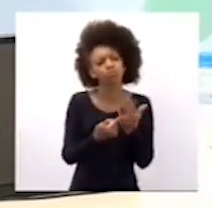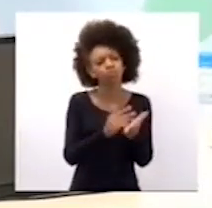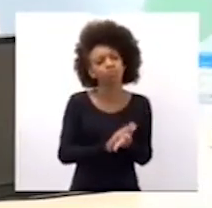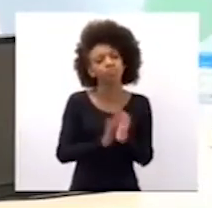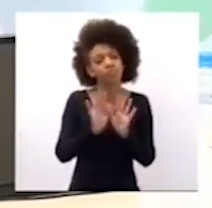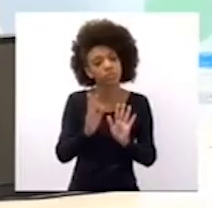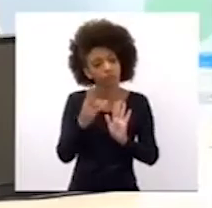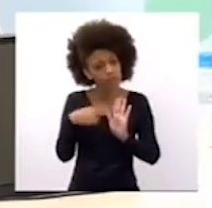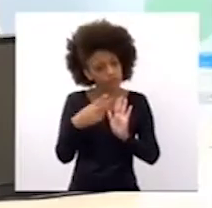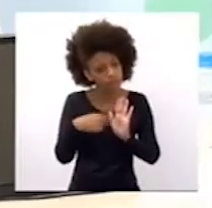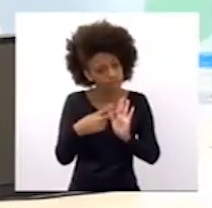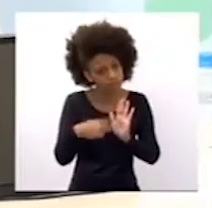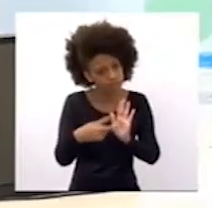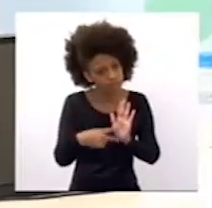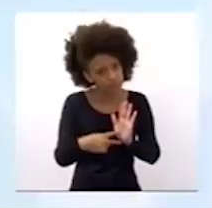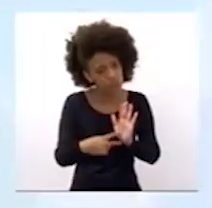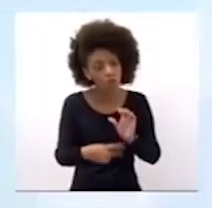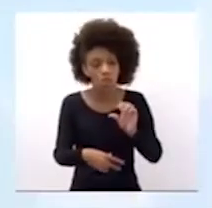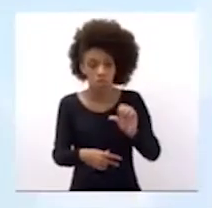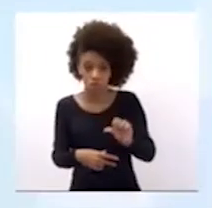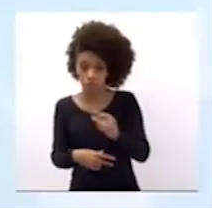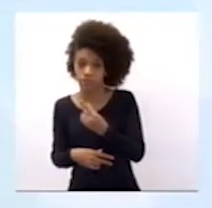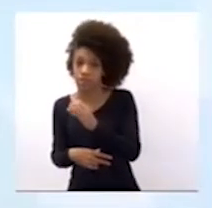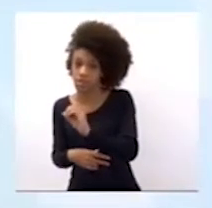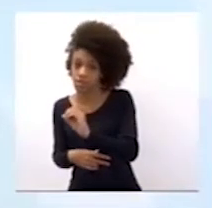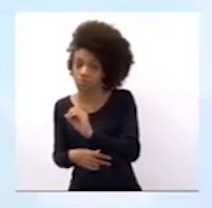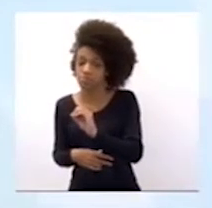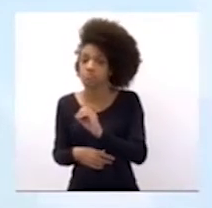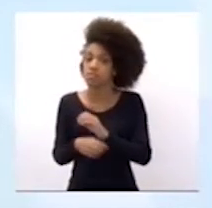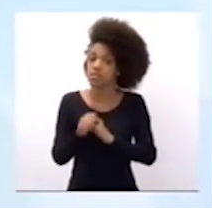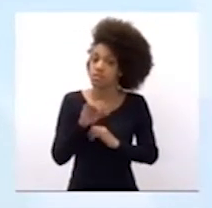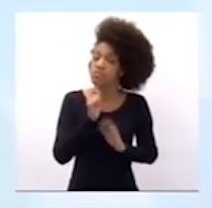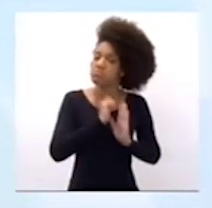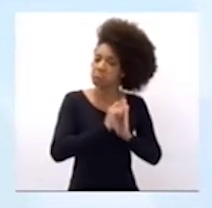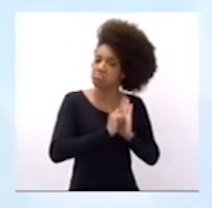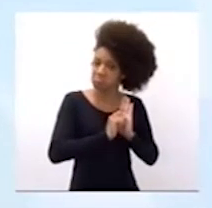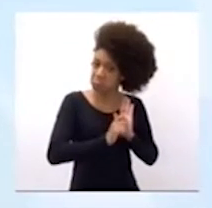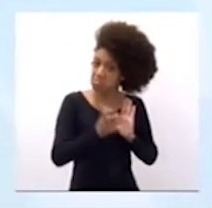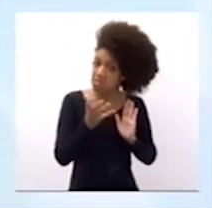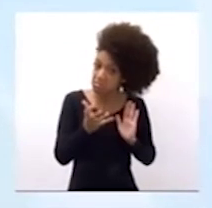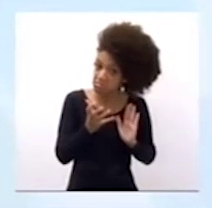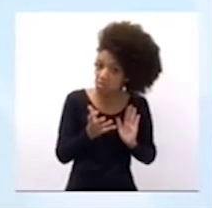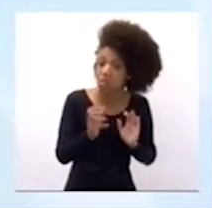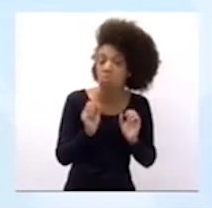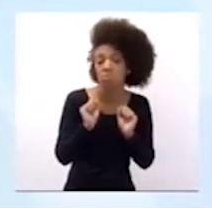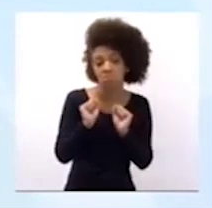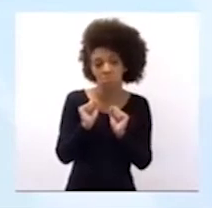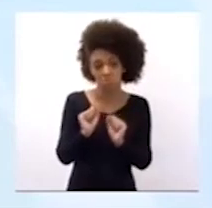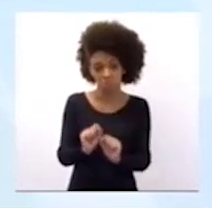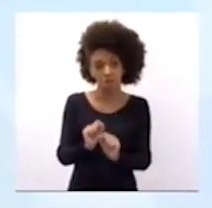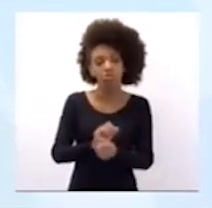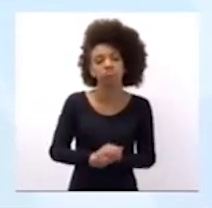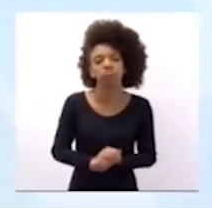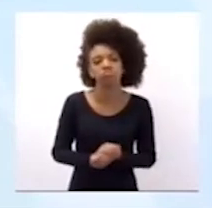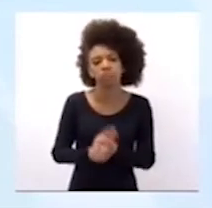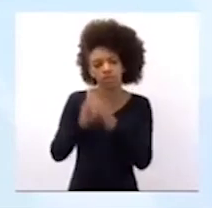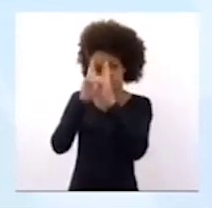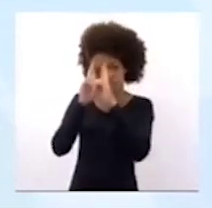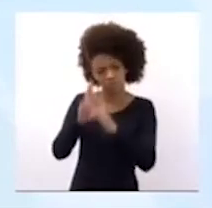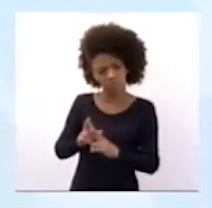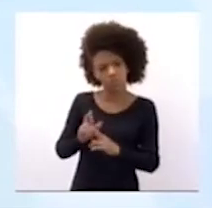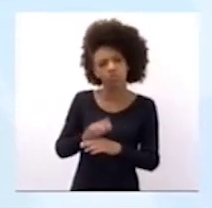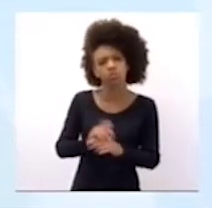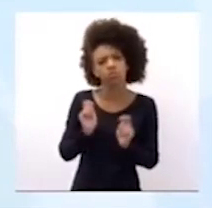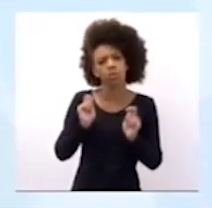eu vou fazer a leitura da competência 9 e 10, se vocês quiserem até fazer a anotação já no caderno a respeito dessa